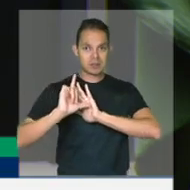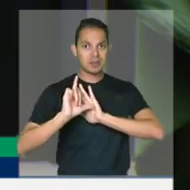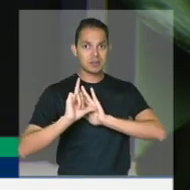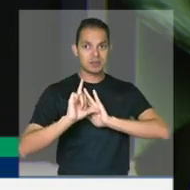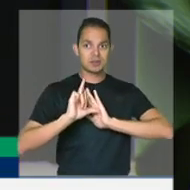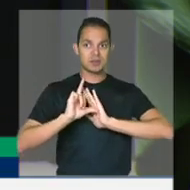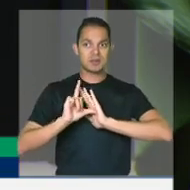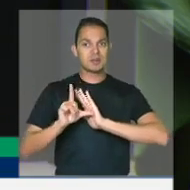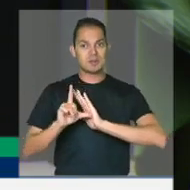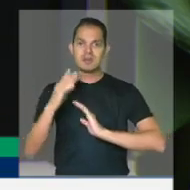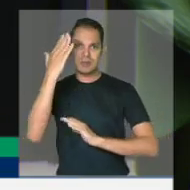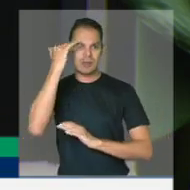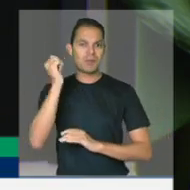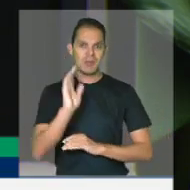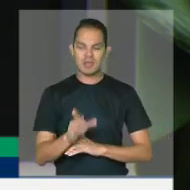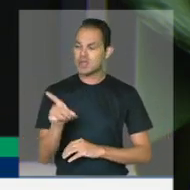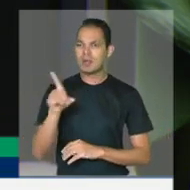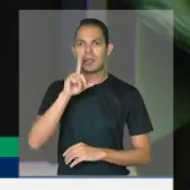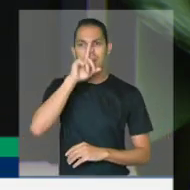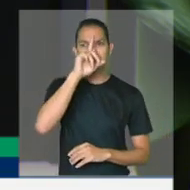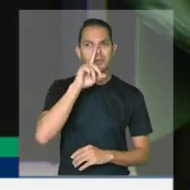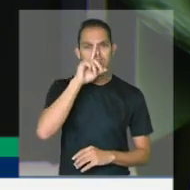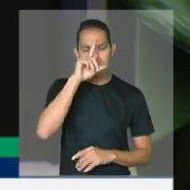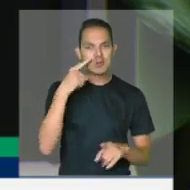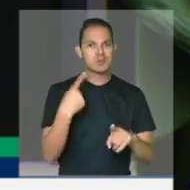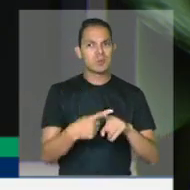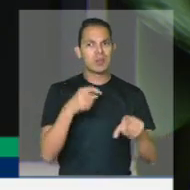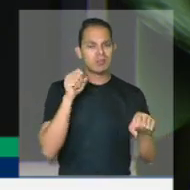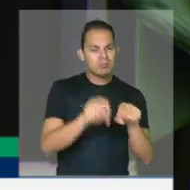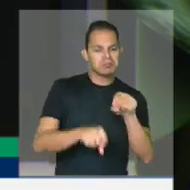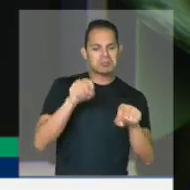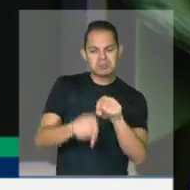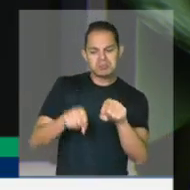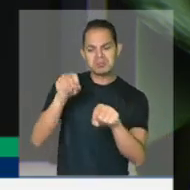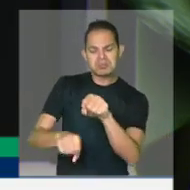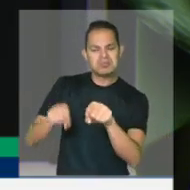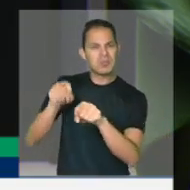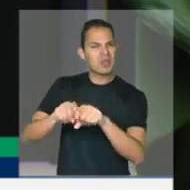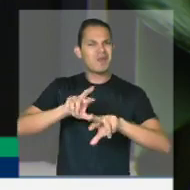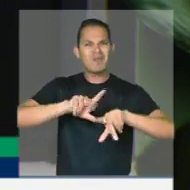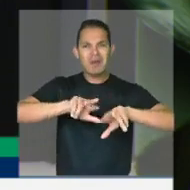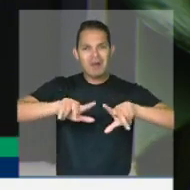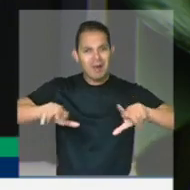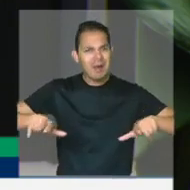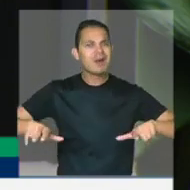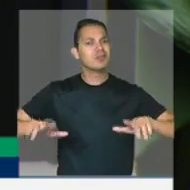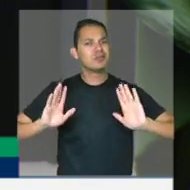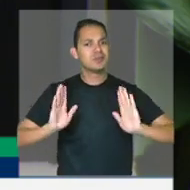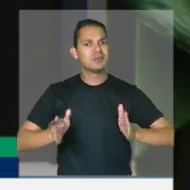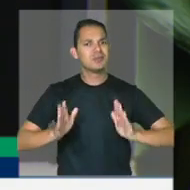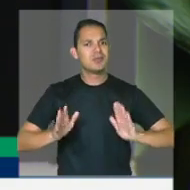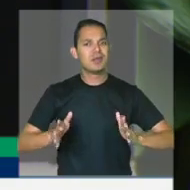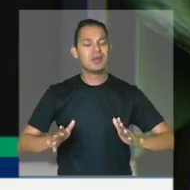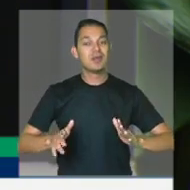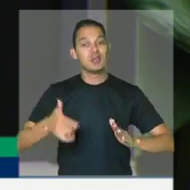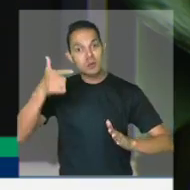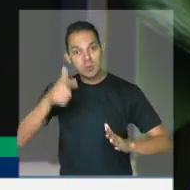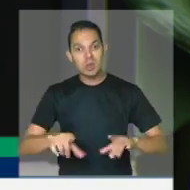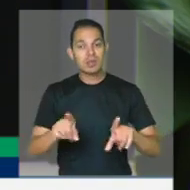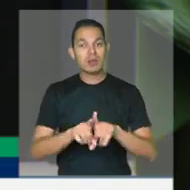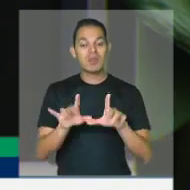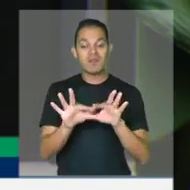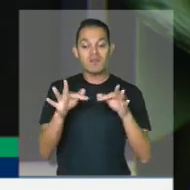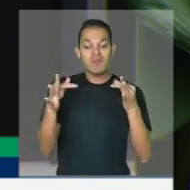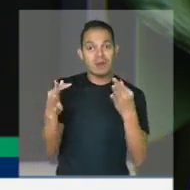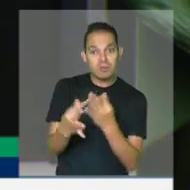só pela capacidade de violência que ele tem, pelo número de homicídios que ele responde, mas mais do que isso,